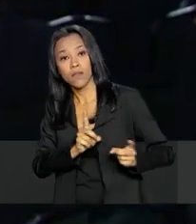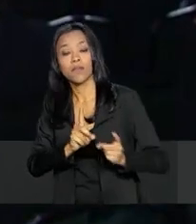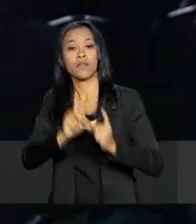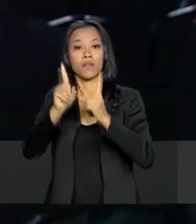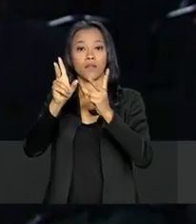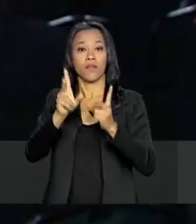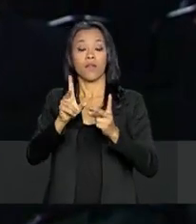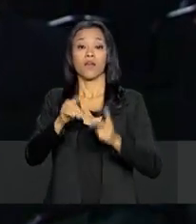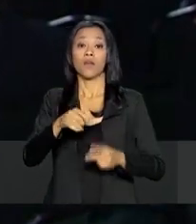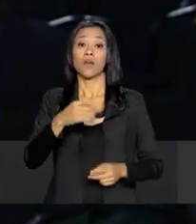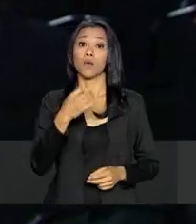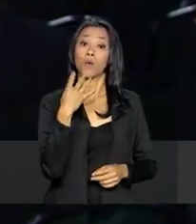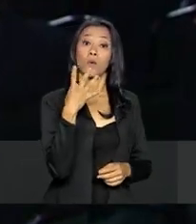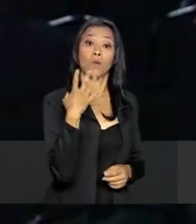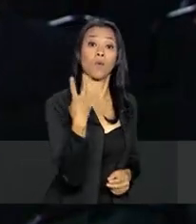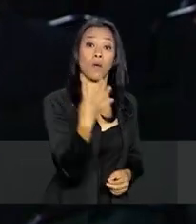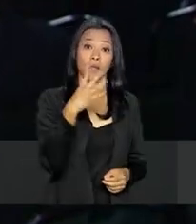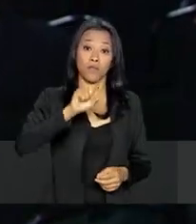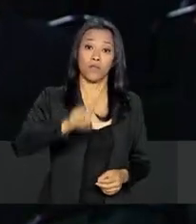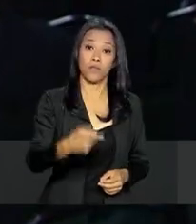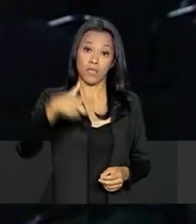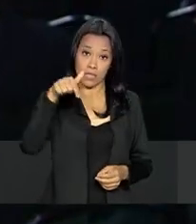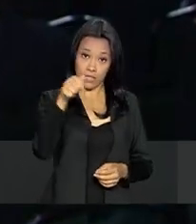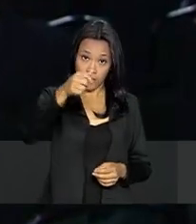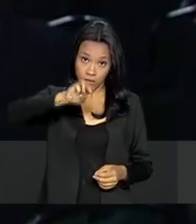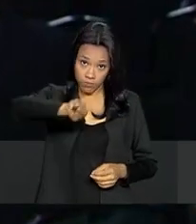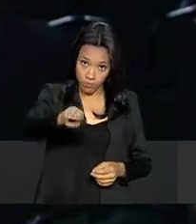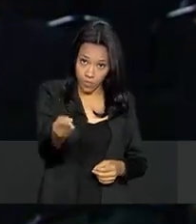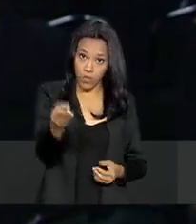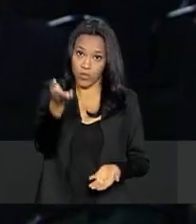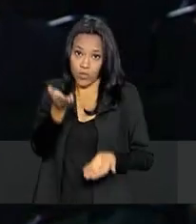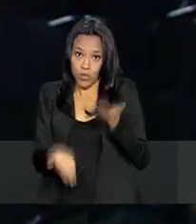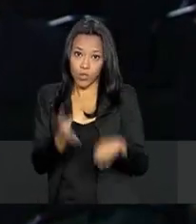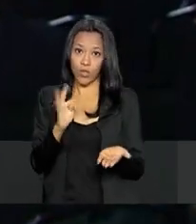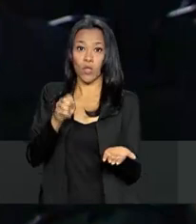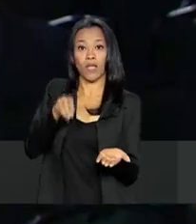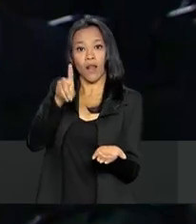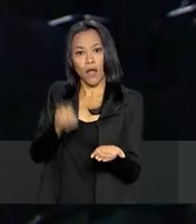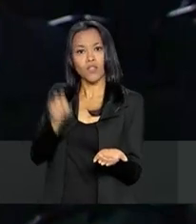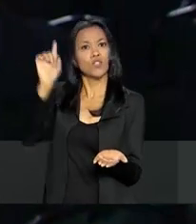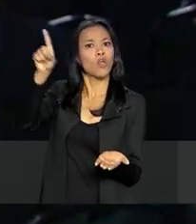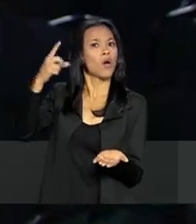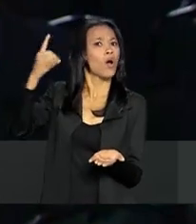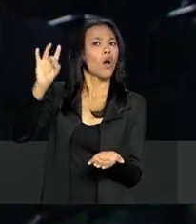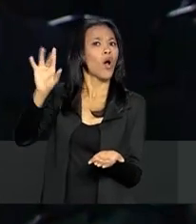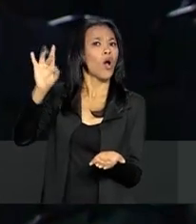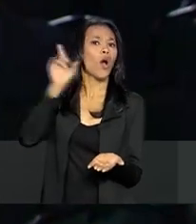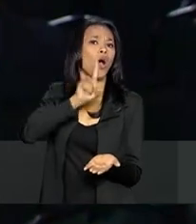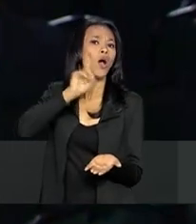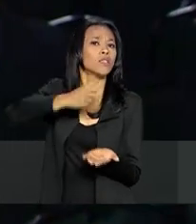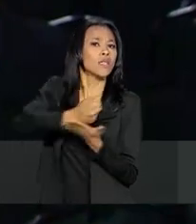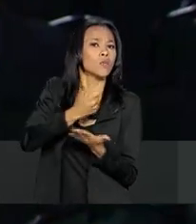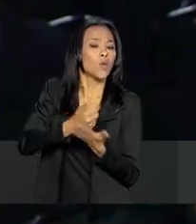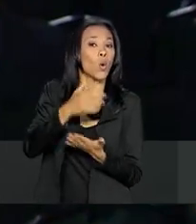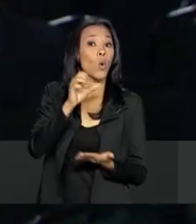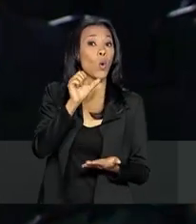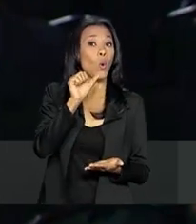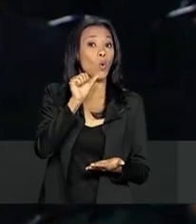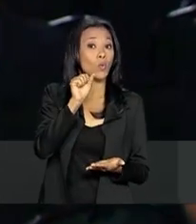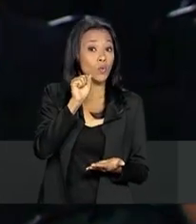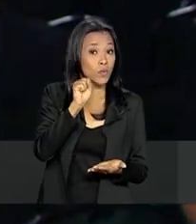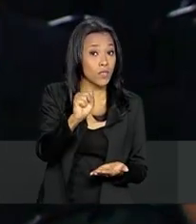4,7 milhões de toneladas de aço. Só para os Estados Unidos foram 885